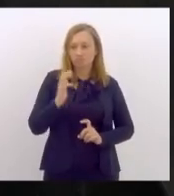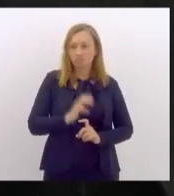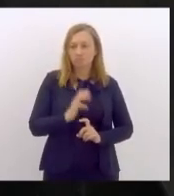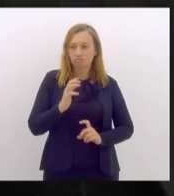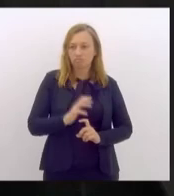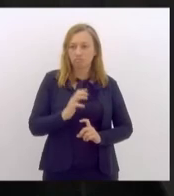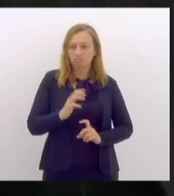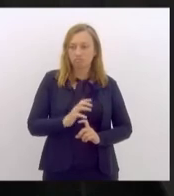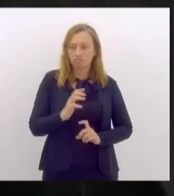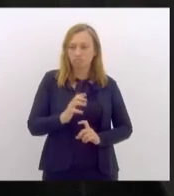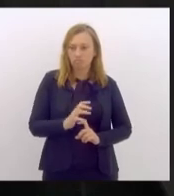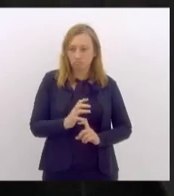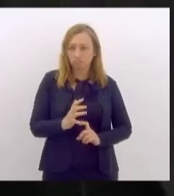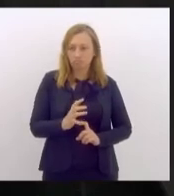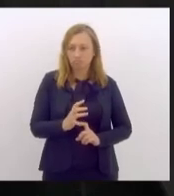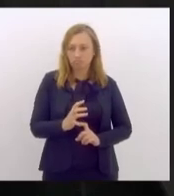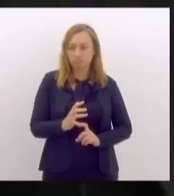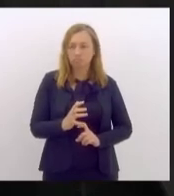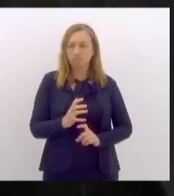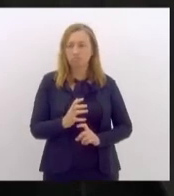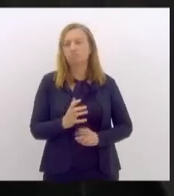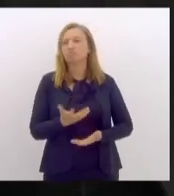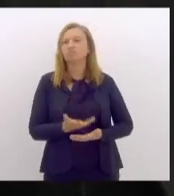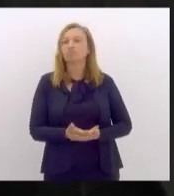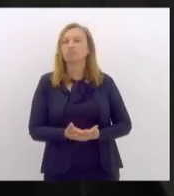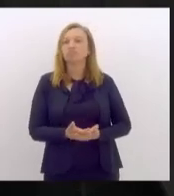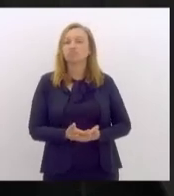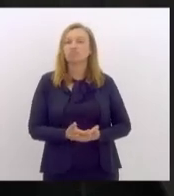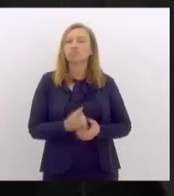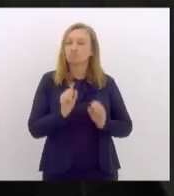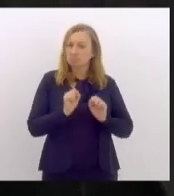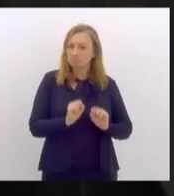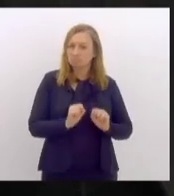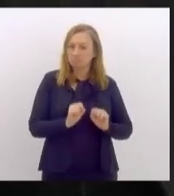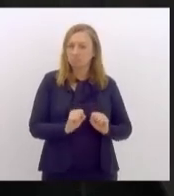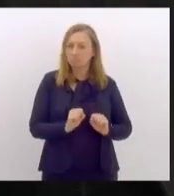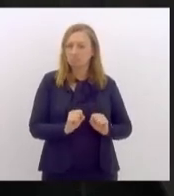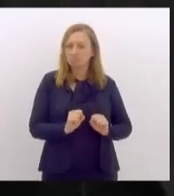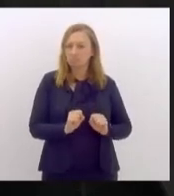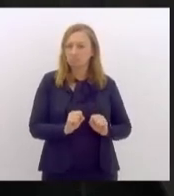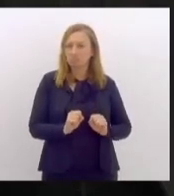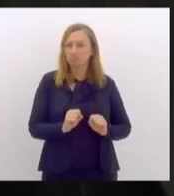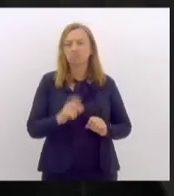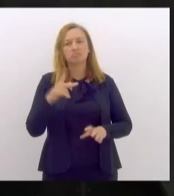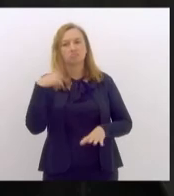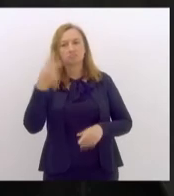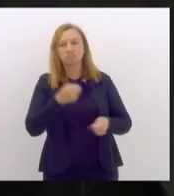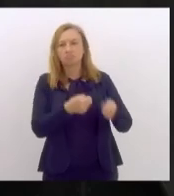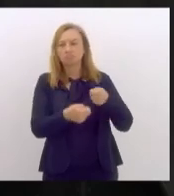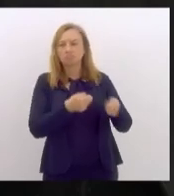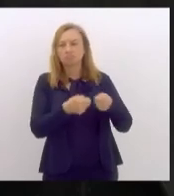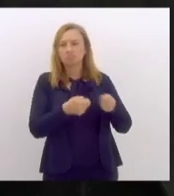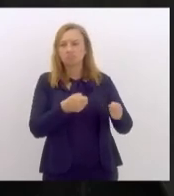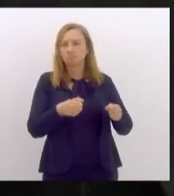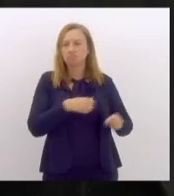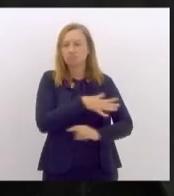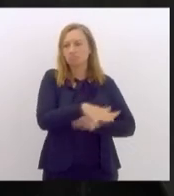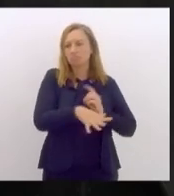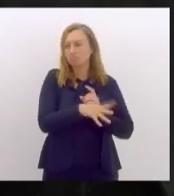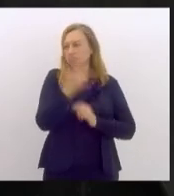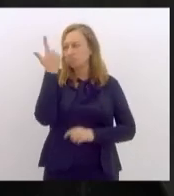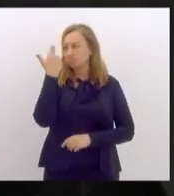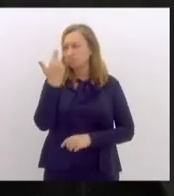altos números de letalidade se ela pode ser considerado uma política de controle social normal